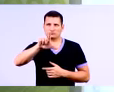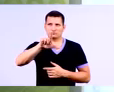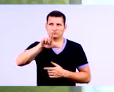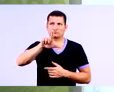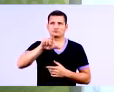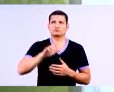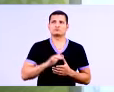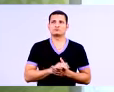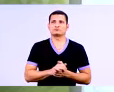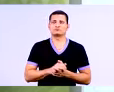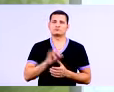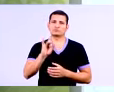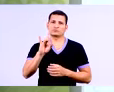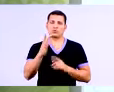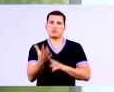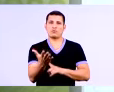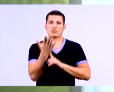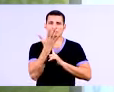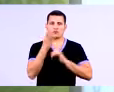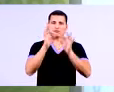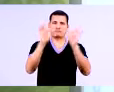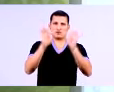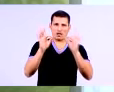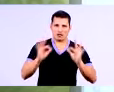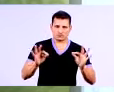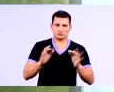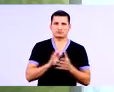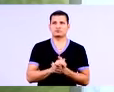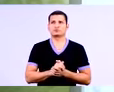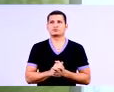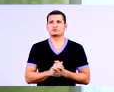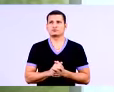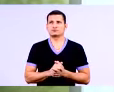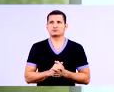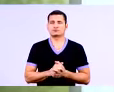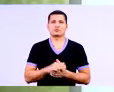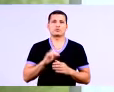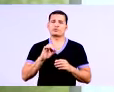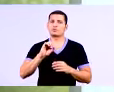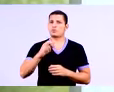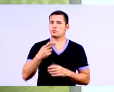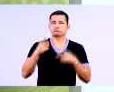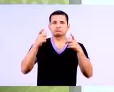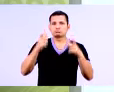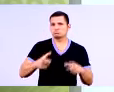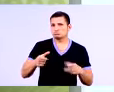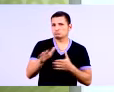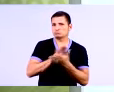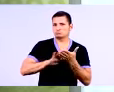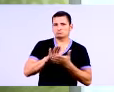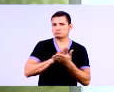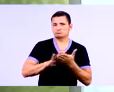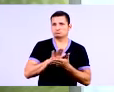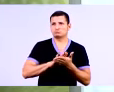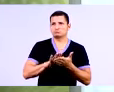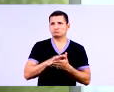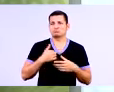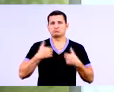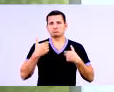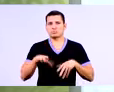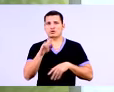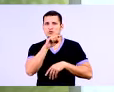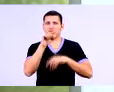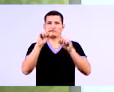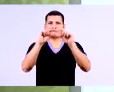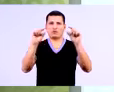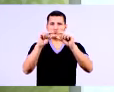e mostra na tela. Esse lugar pode ser, inclusive, lugar nenhum, que eu posso definir que eu não quero que esse formulário vá